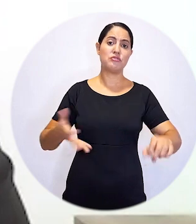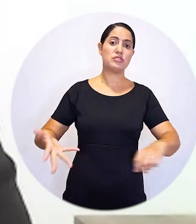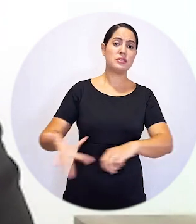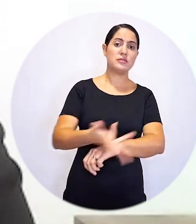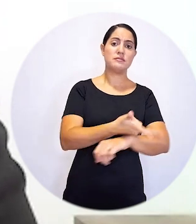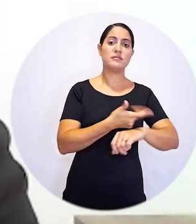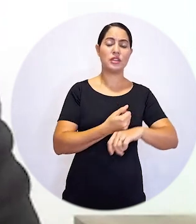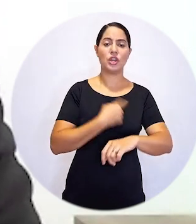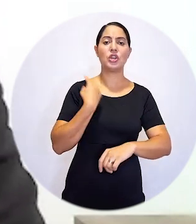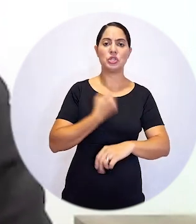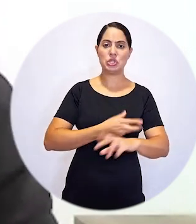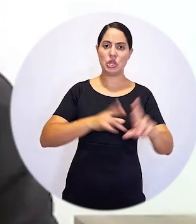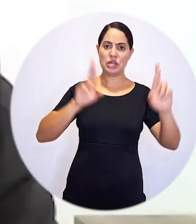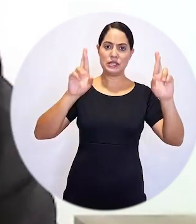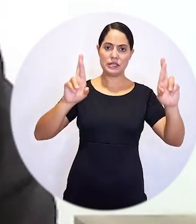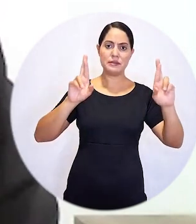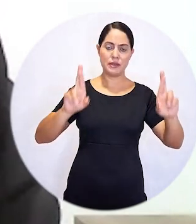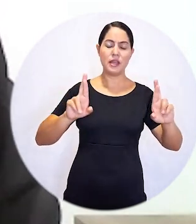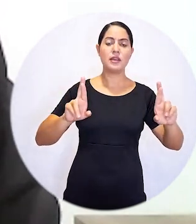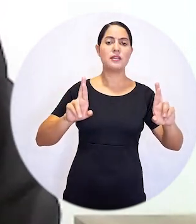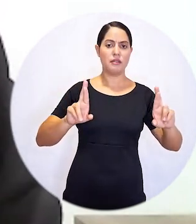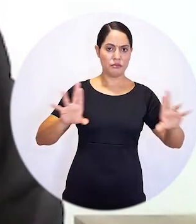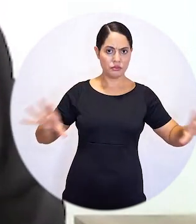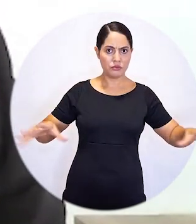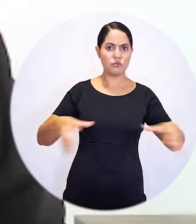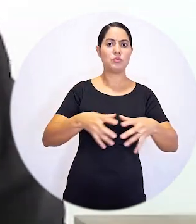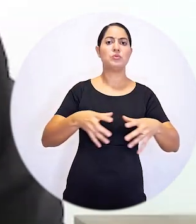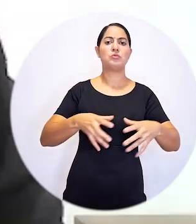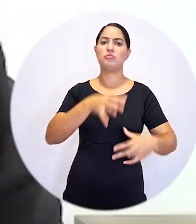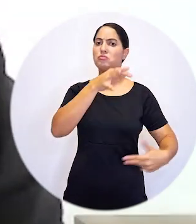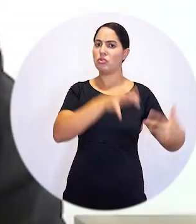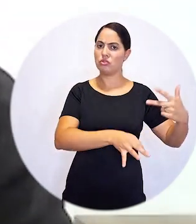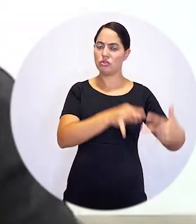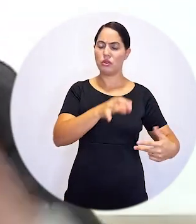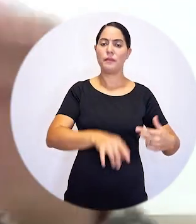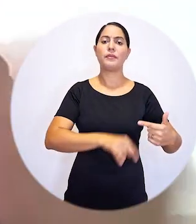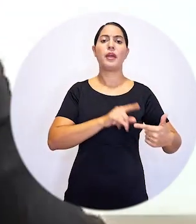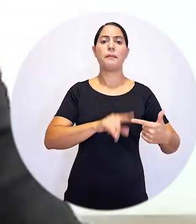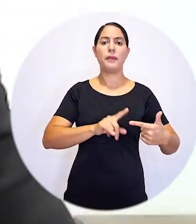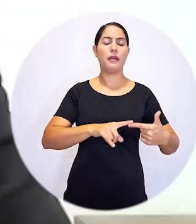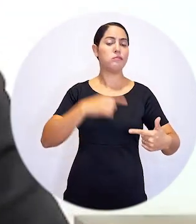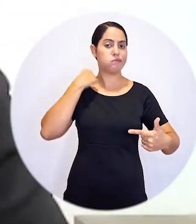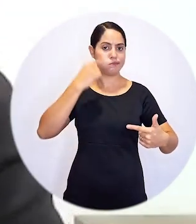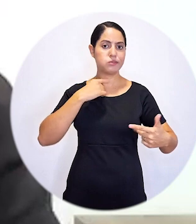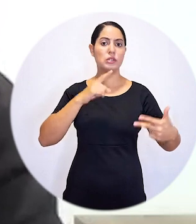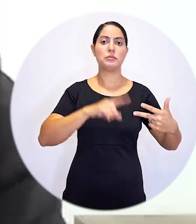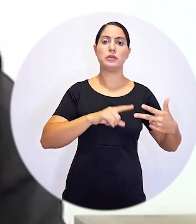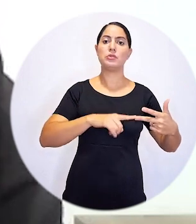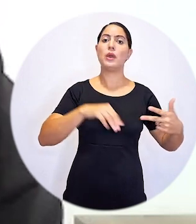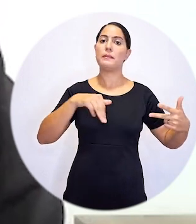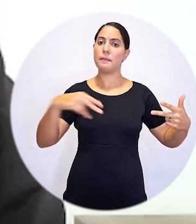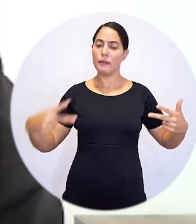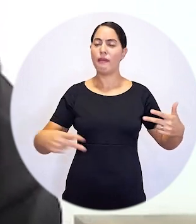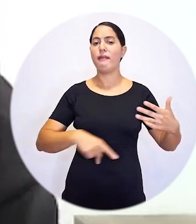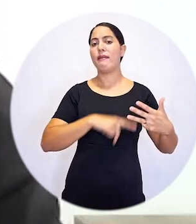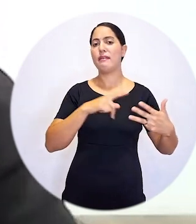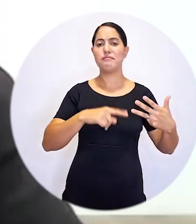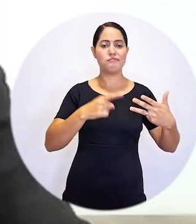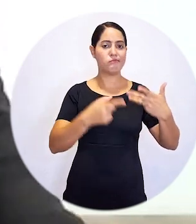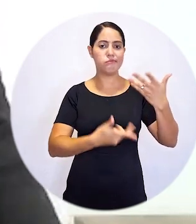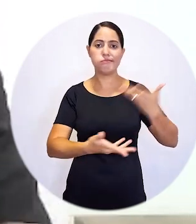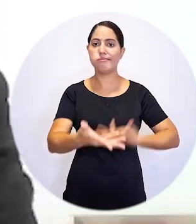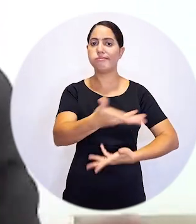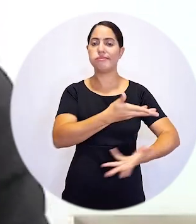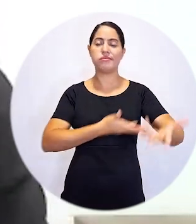da justiça, porque nesse tipo de evento a gente consegue reunir parte da magistratura, parte da advocacia, parte do Ministério Público,